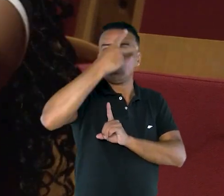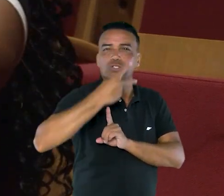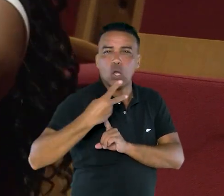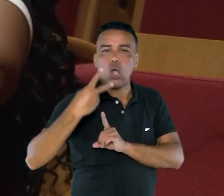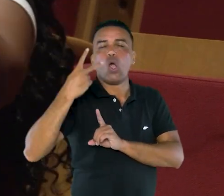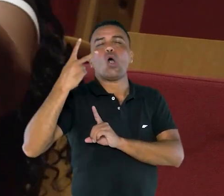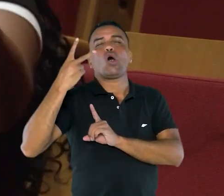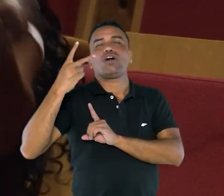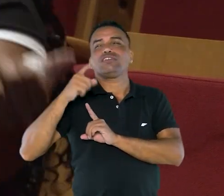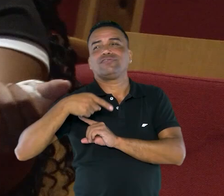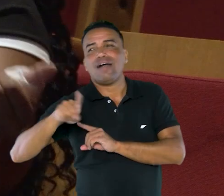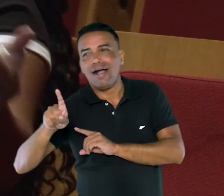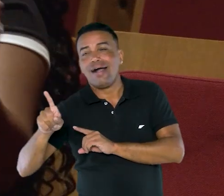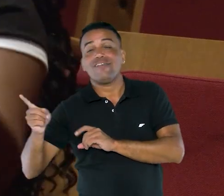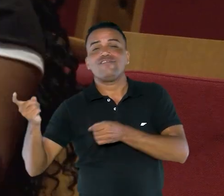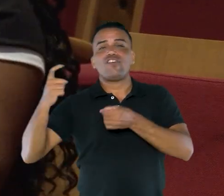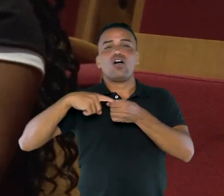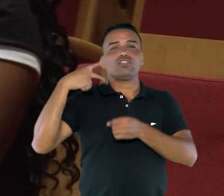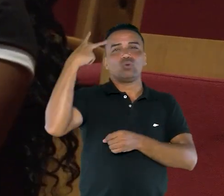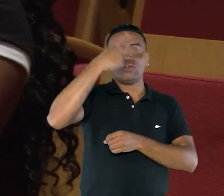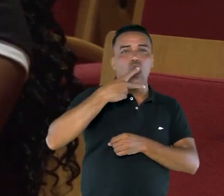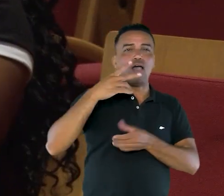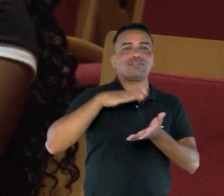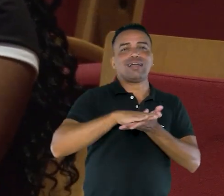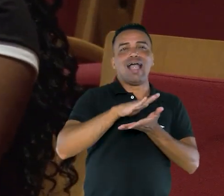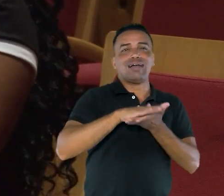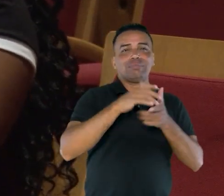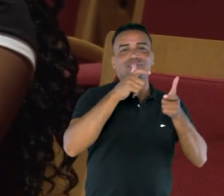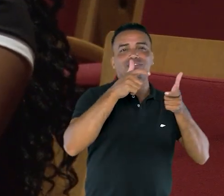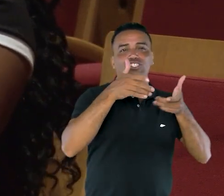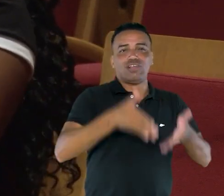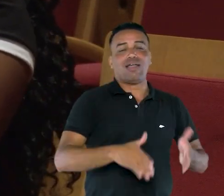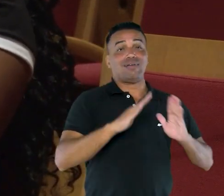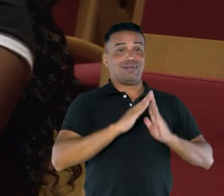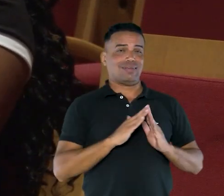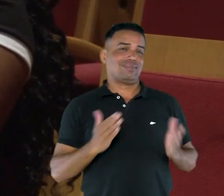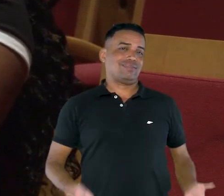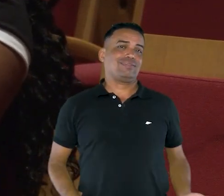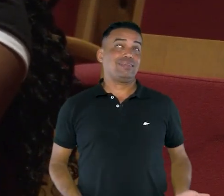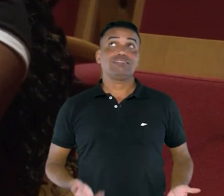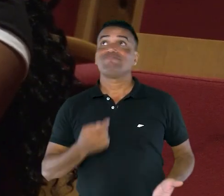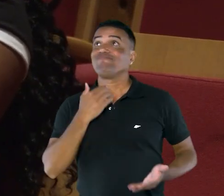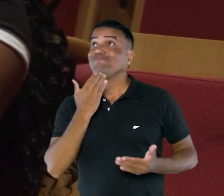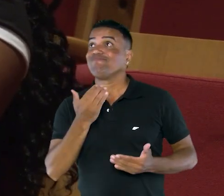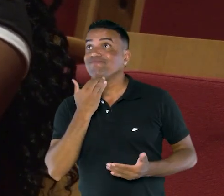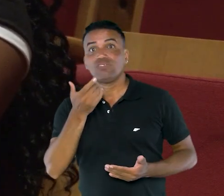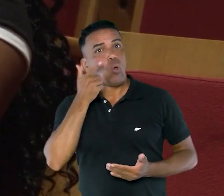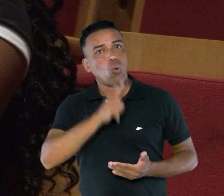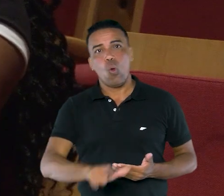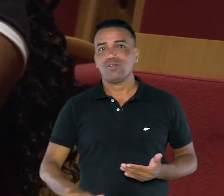para voltar, e que está cansado, mas que não consegue ter essa